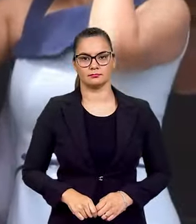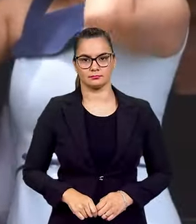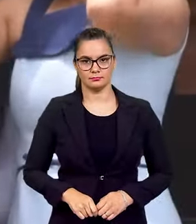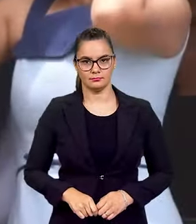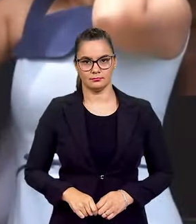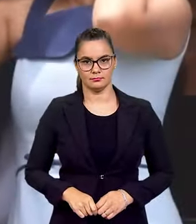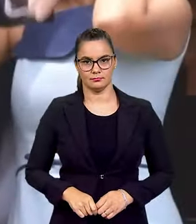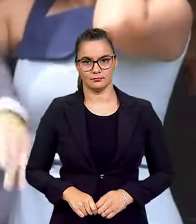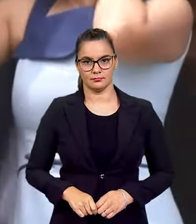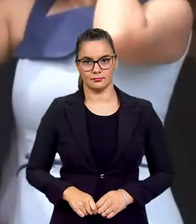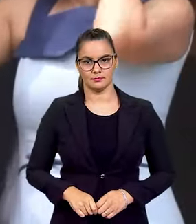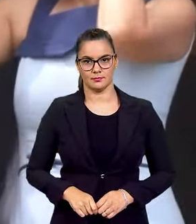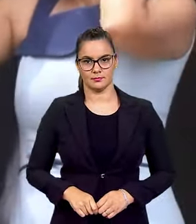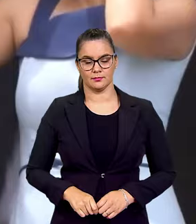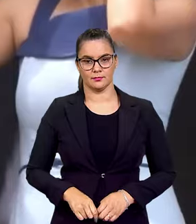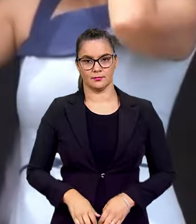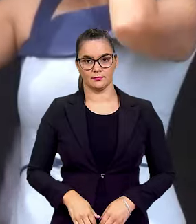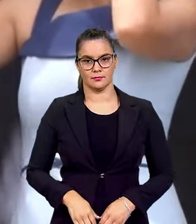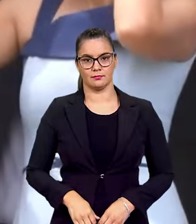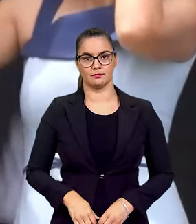imbrochável, imbrochável.